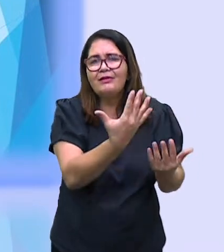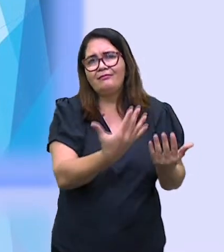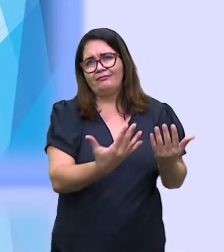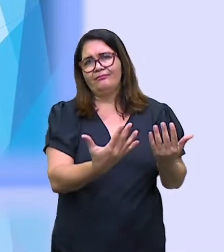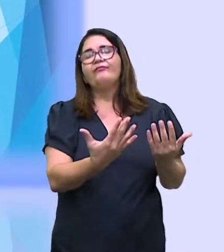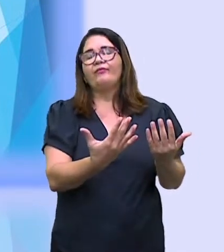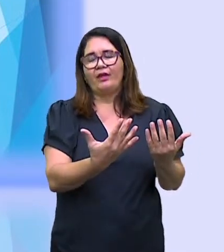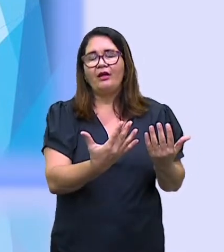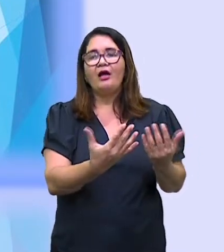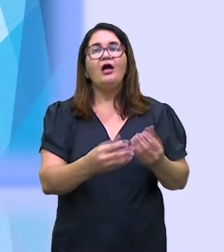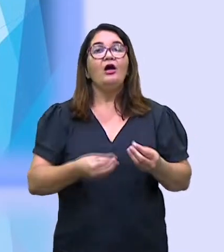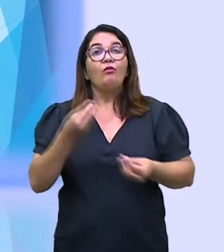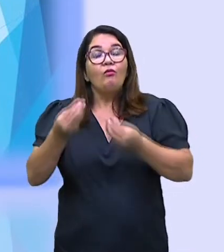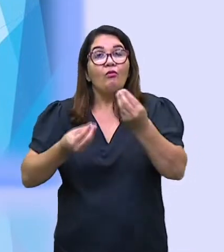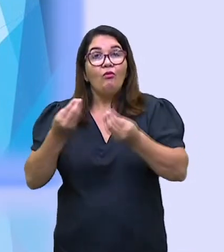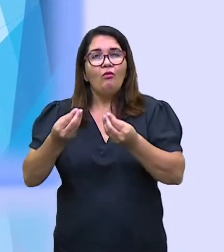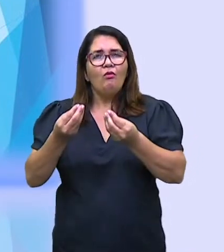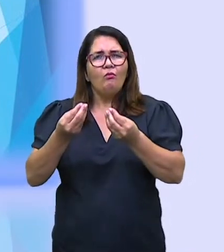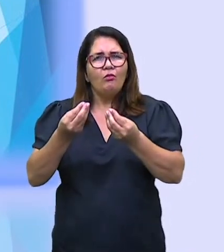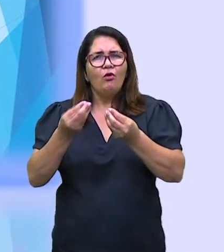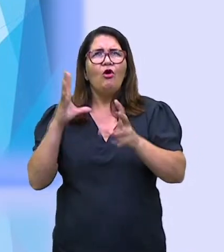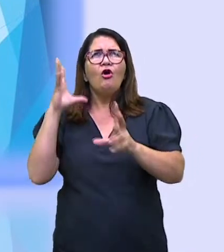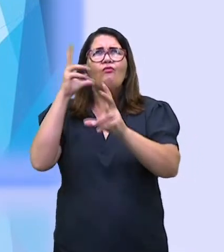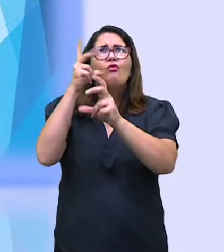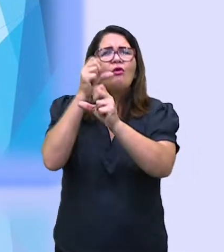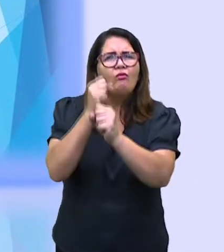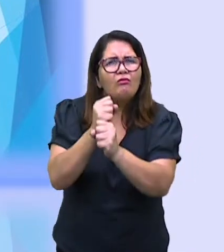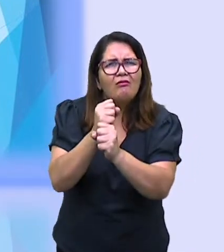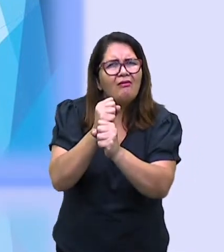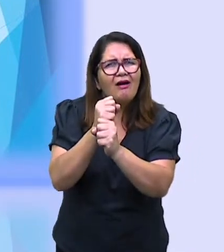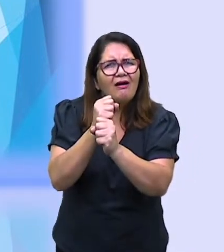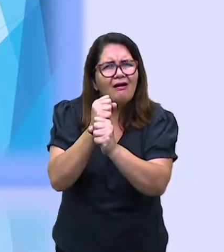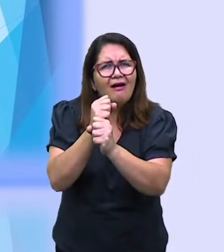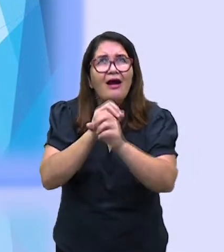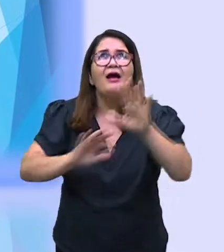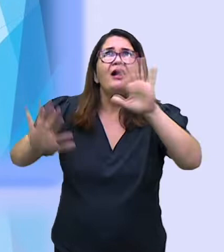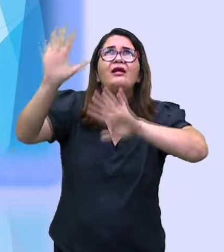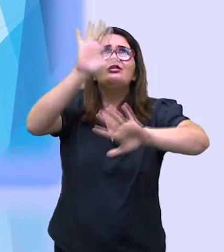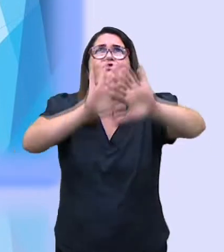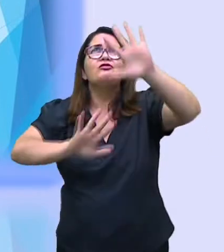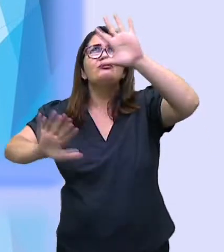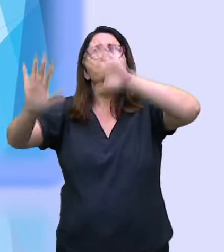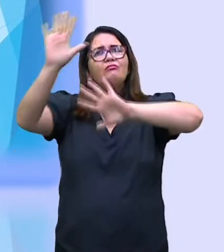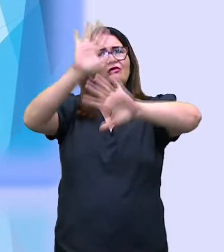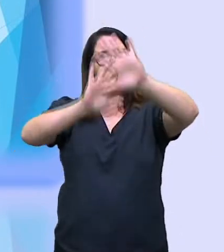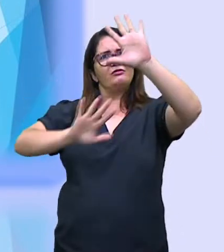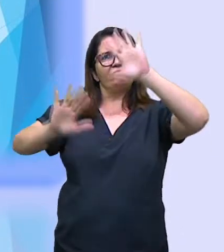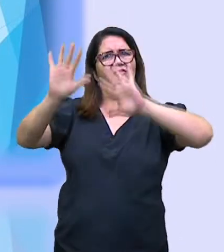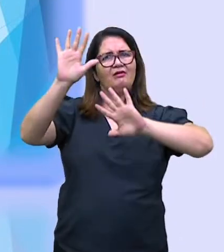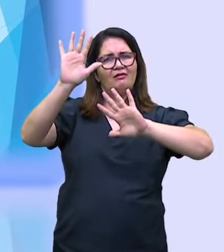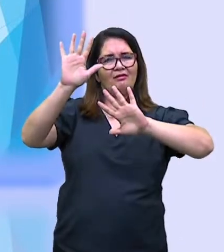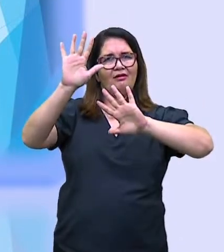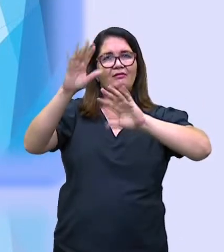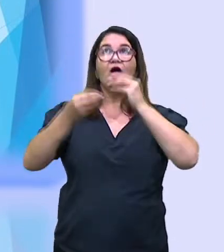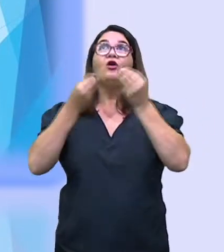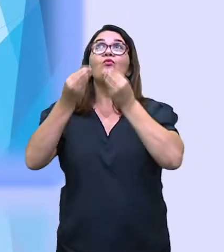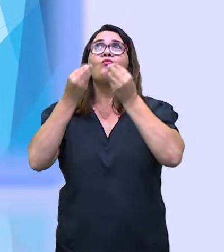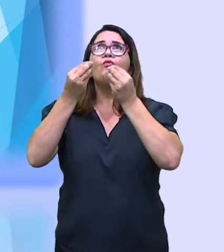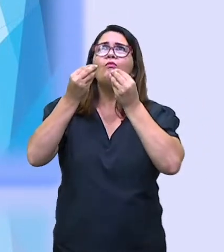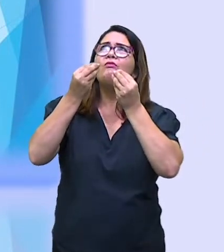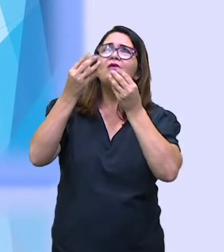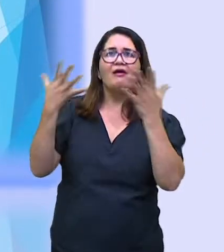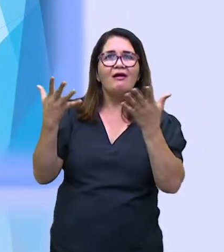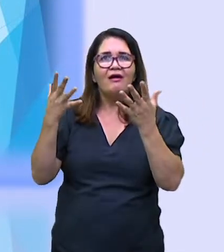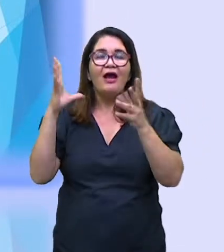é. Como é que eu calculo o ar atmosférico para saber como que é essa